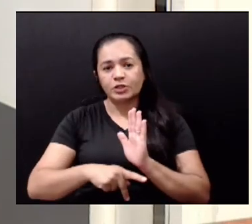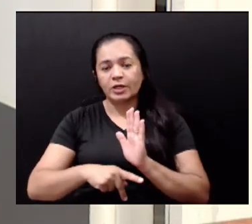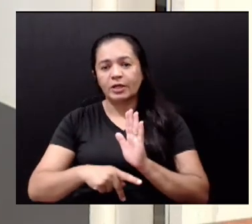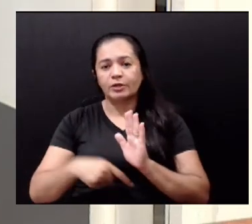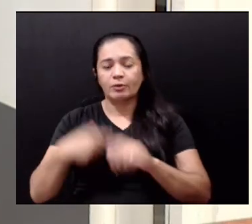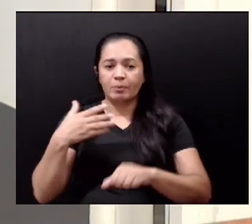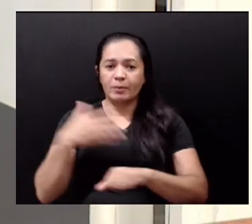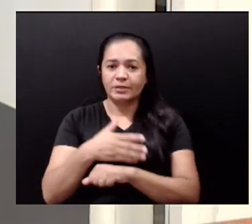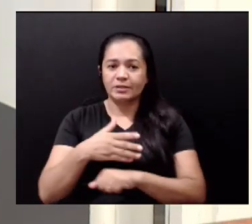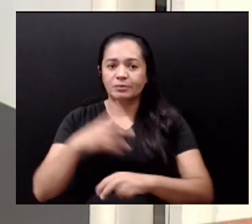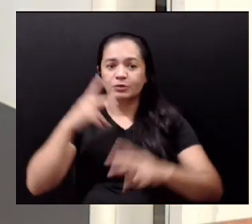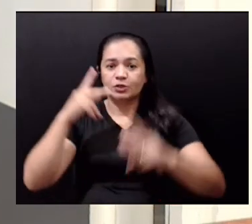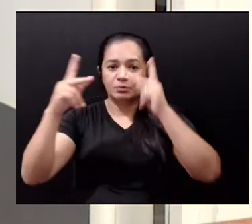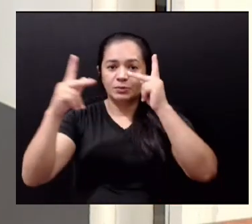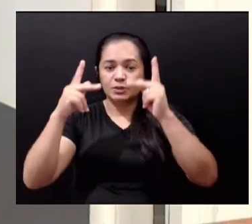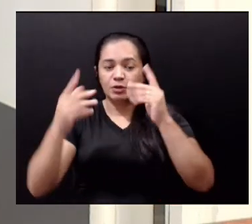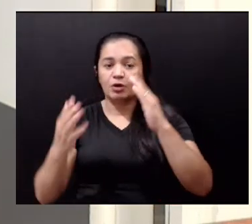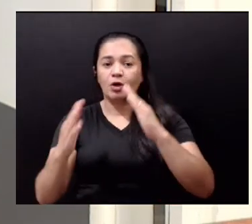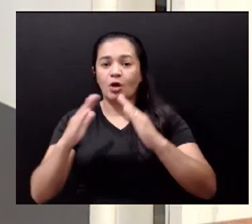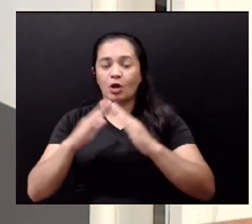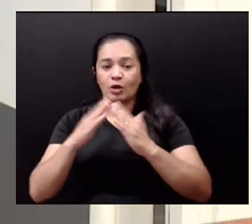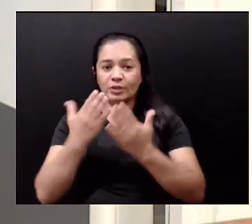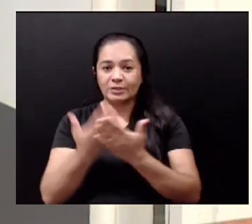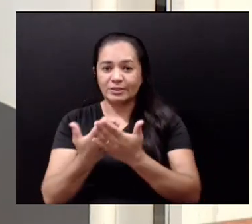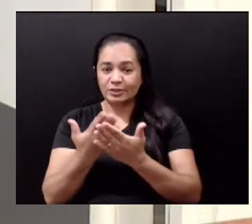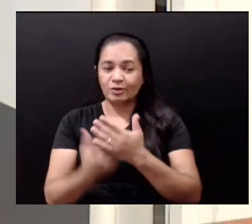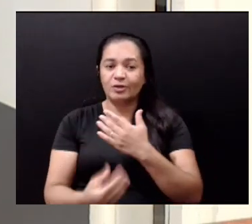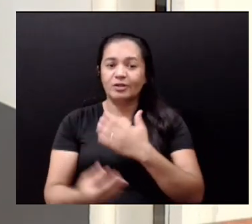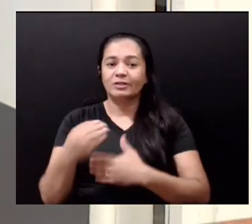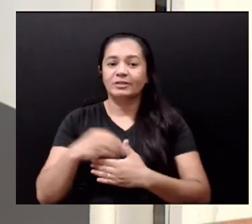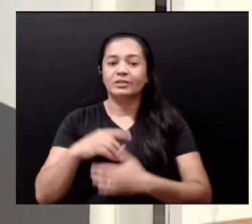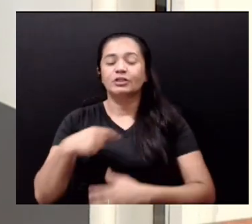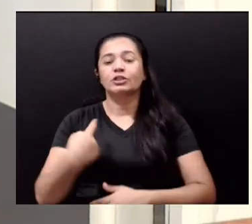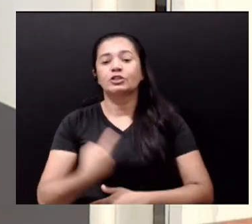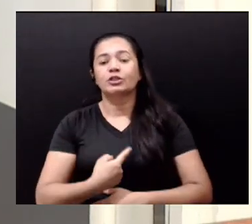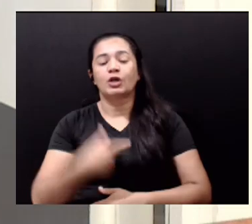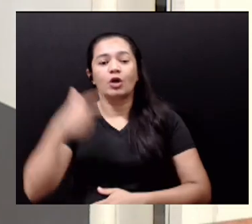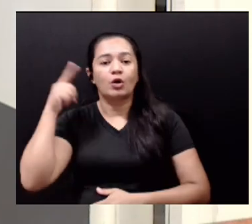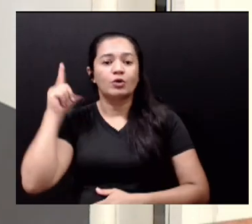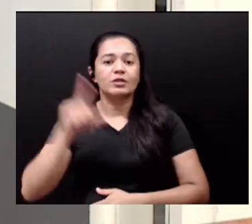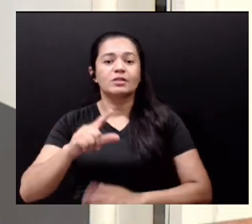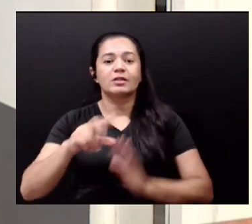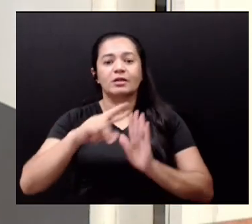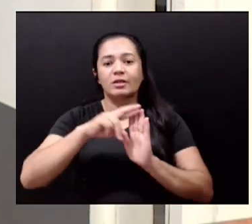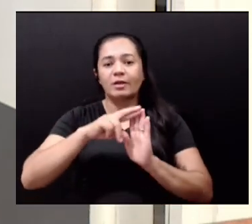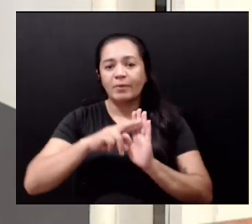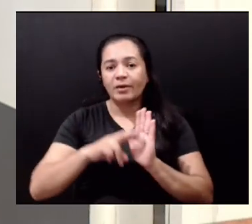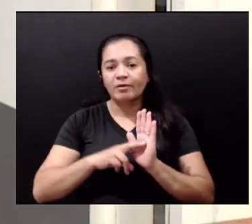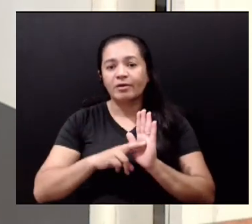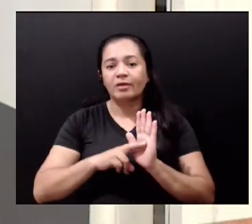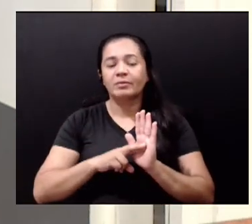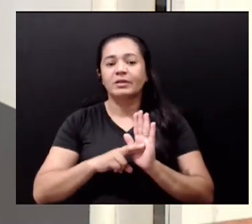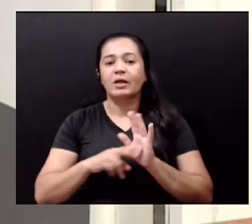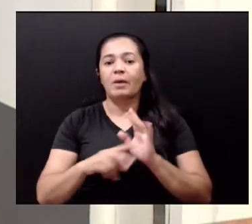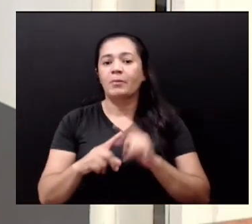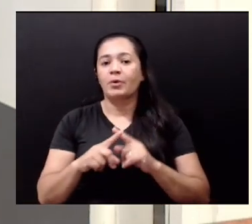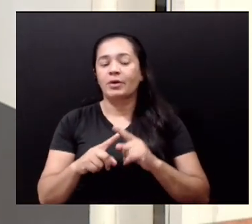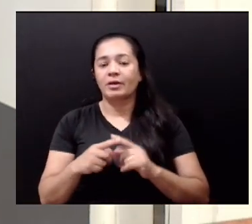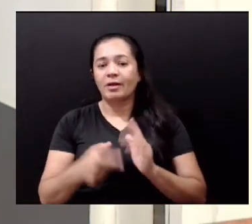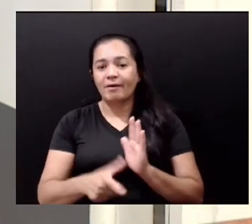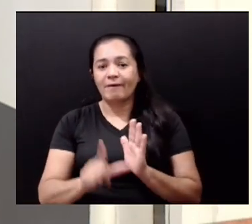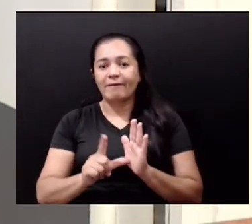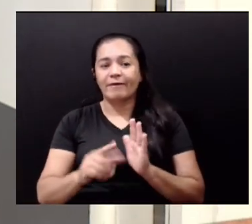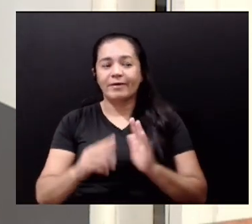que finalmente a gente conseguiu, né, regulamentar, que a gente não estava nos espaços das escolas, e a gente entra muito como um fator